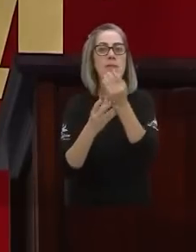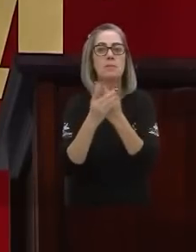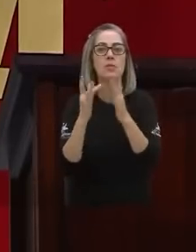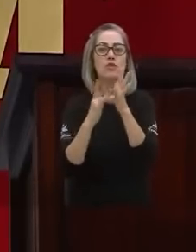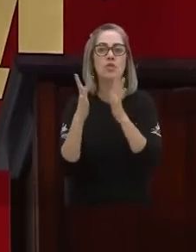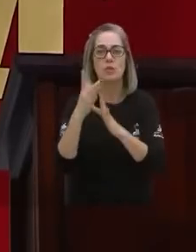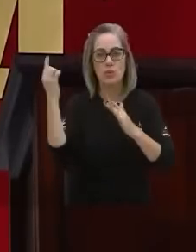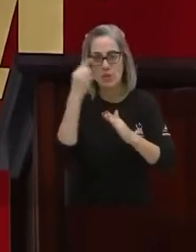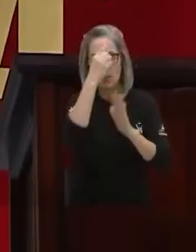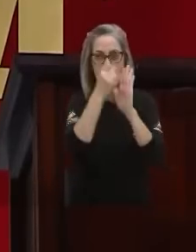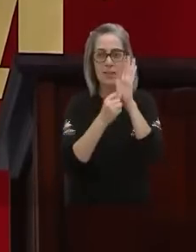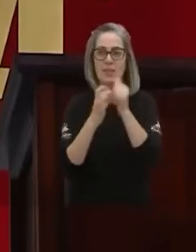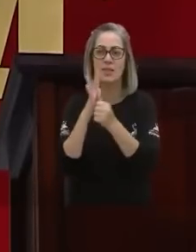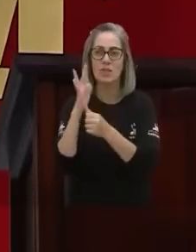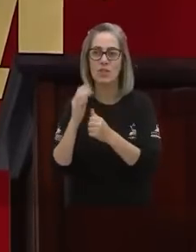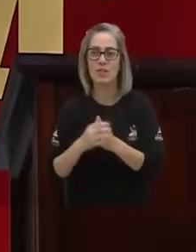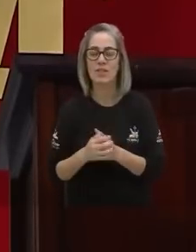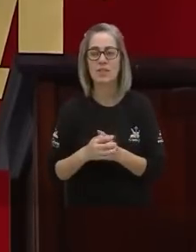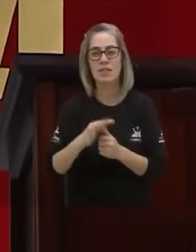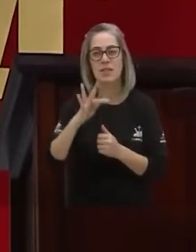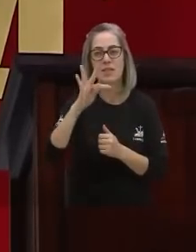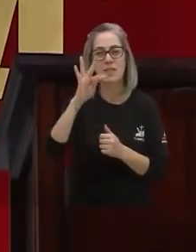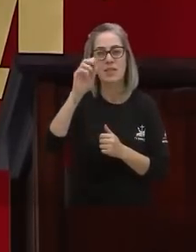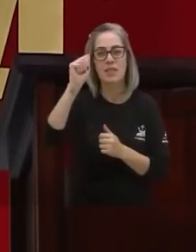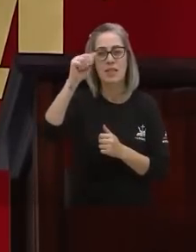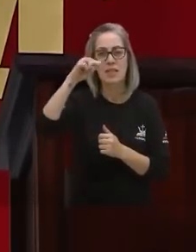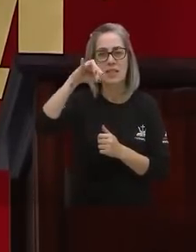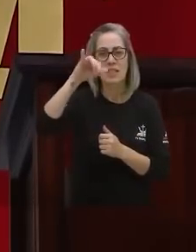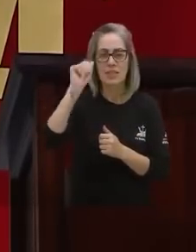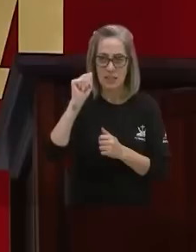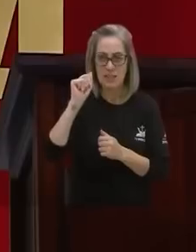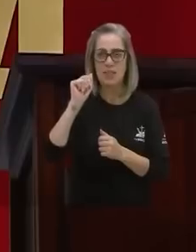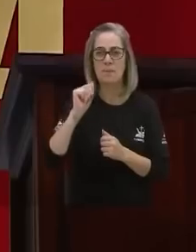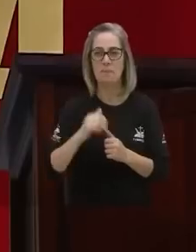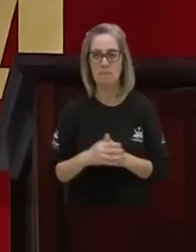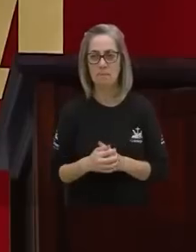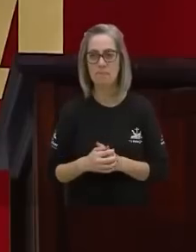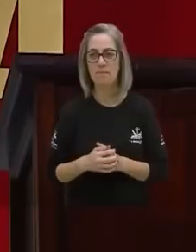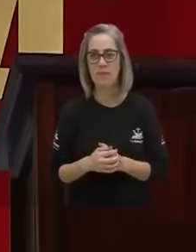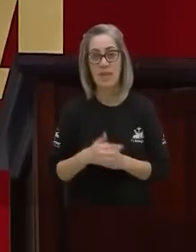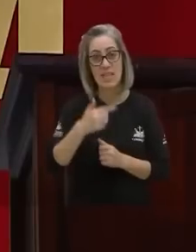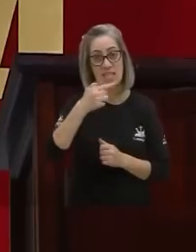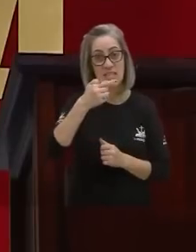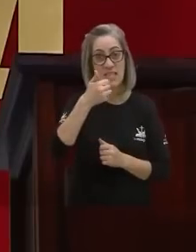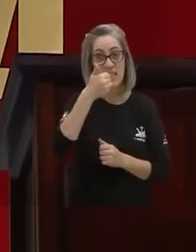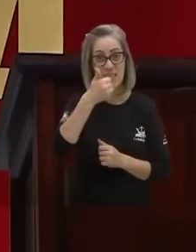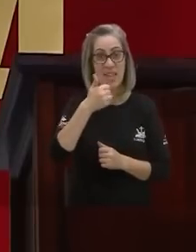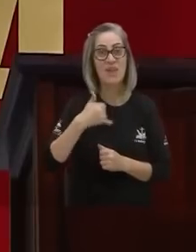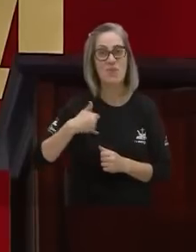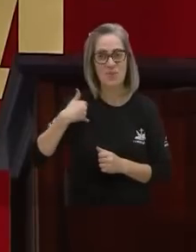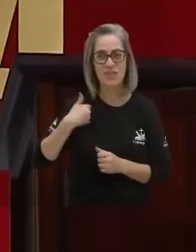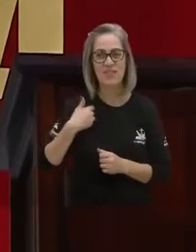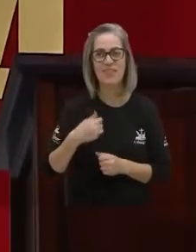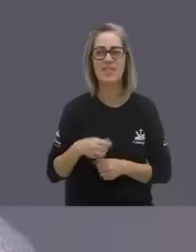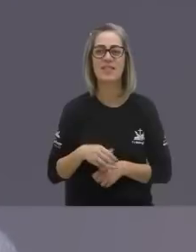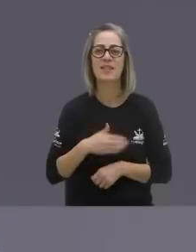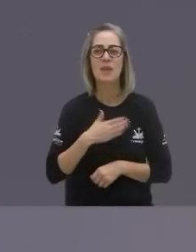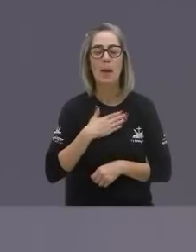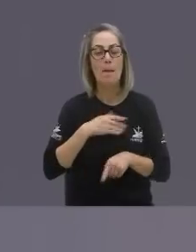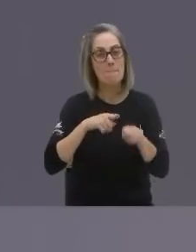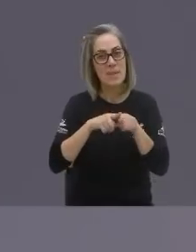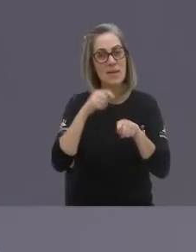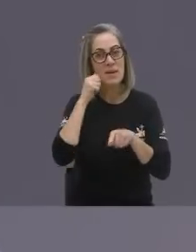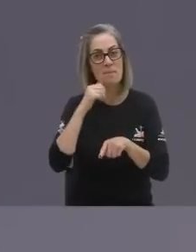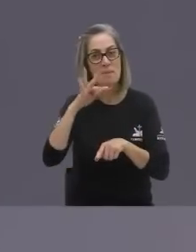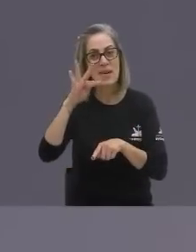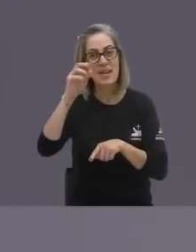Santas Chagas. Como é que é o nome dela? Tânia Verita Vasconcelos de Barro. Tem então, 71 diga, anos. Diga, minha irmã Tânia. Minha irmã